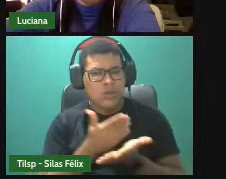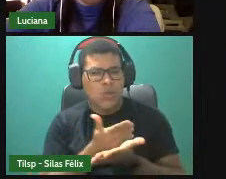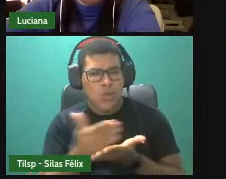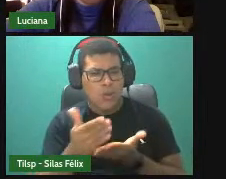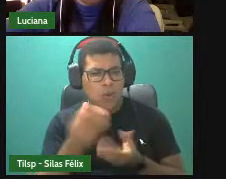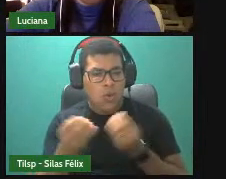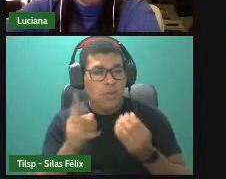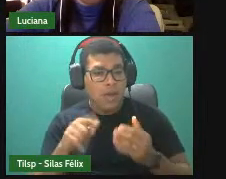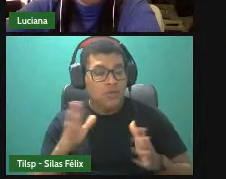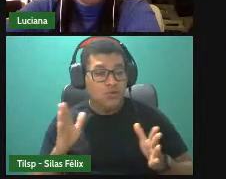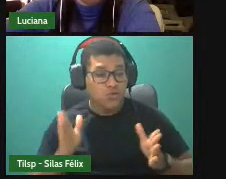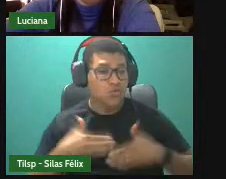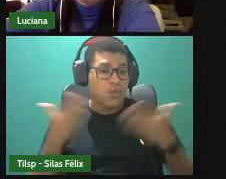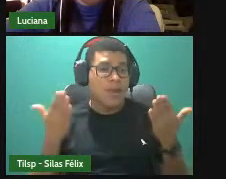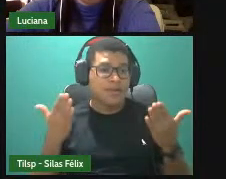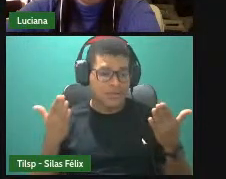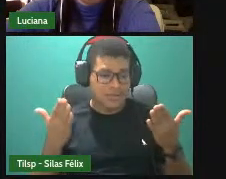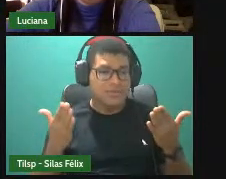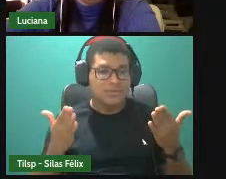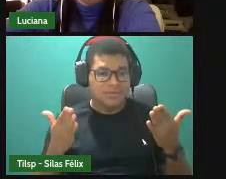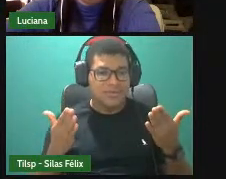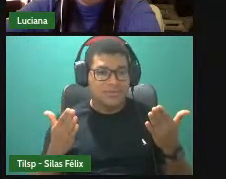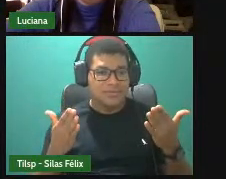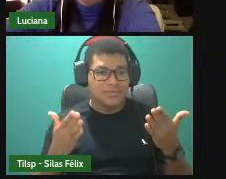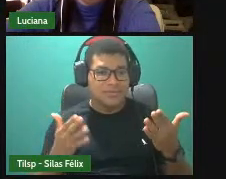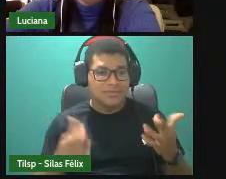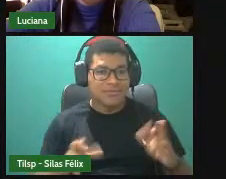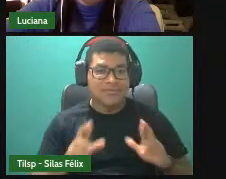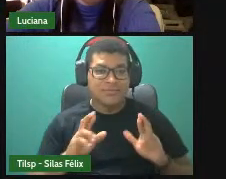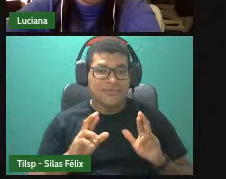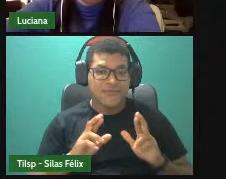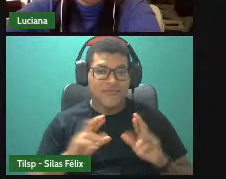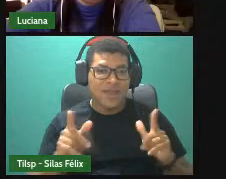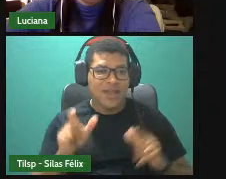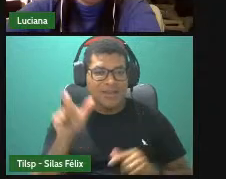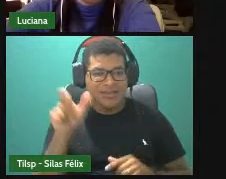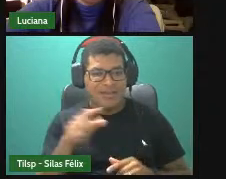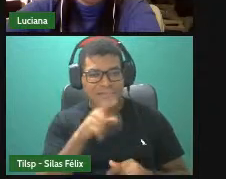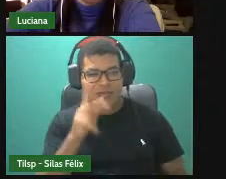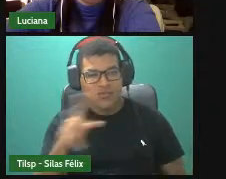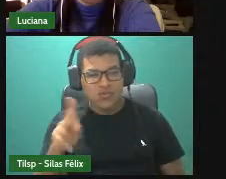de surpresa, assim, sabe? Diferente, de repente, com o professor Ricardo,